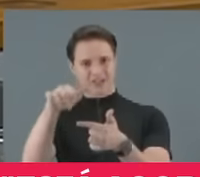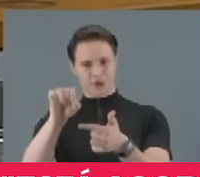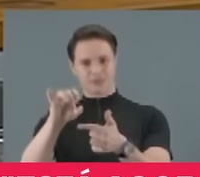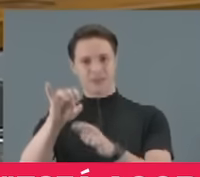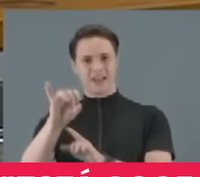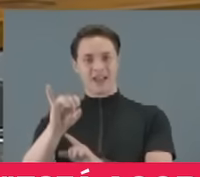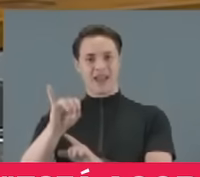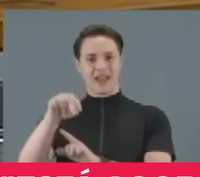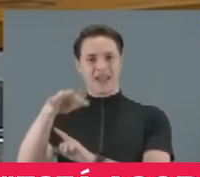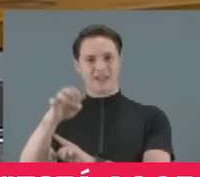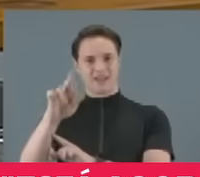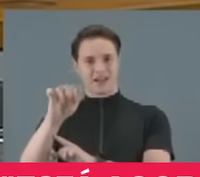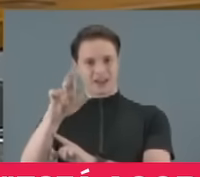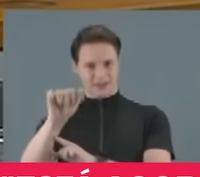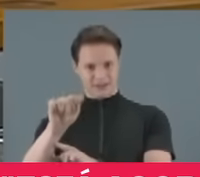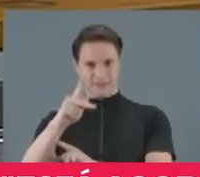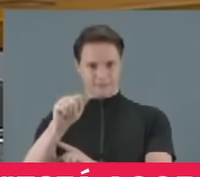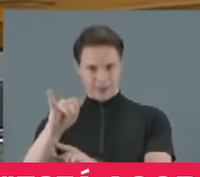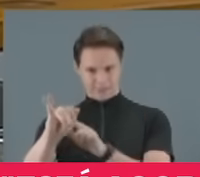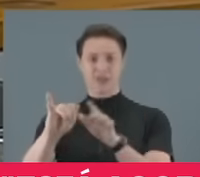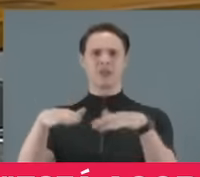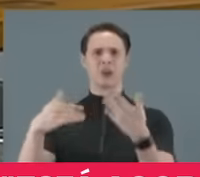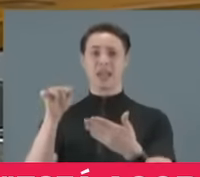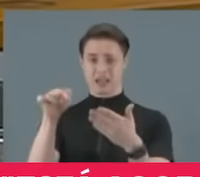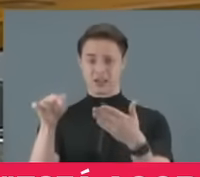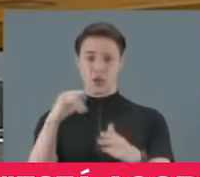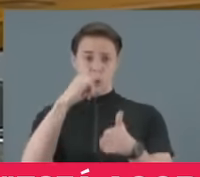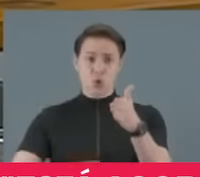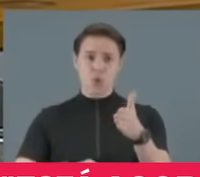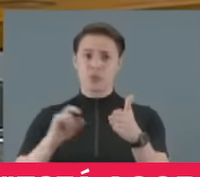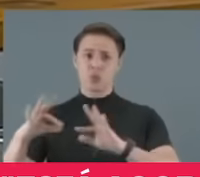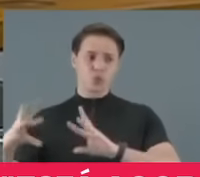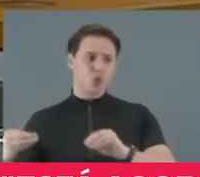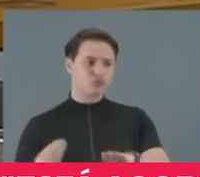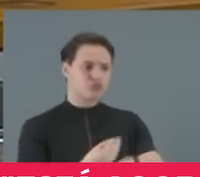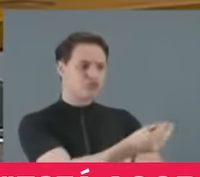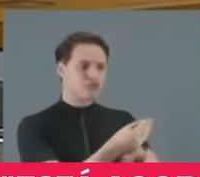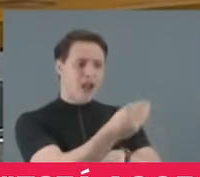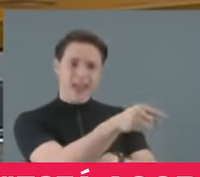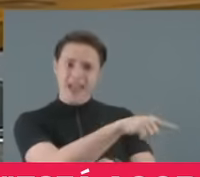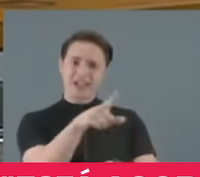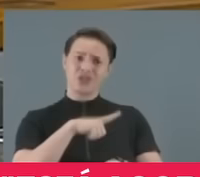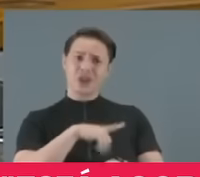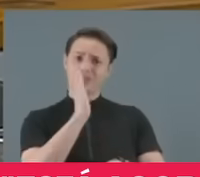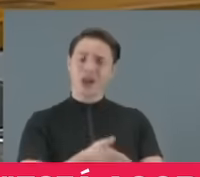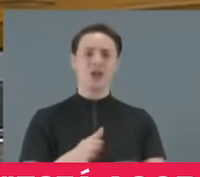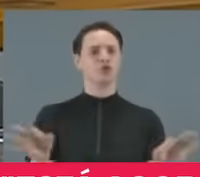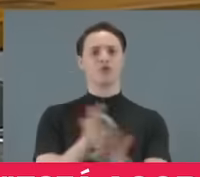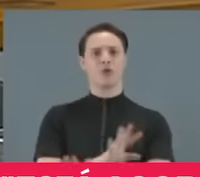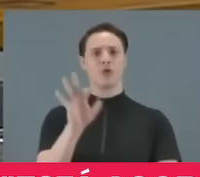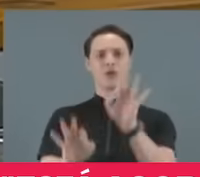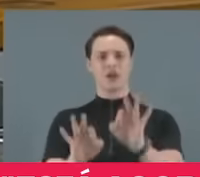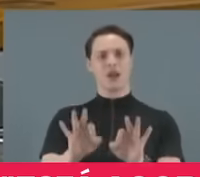aconteceu. Ou seja, em condições normais, este PAI, que era o documento que todo mundo tinha acesso, era suficiente para garantir a